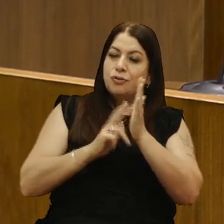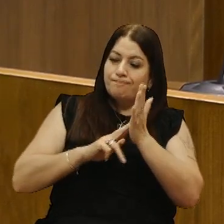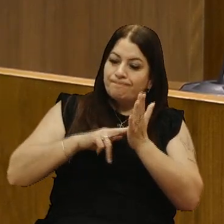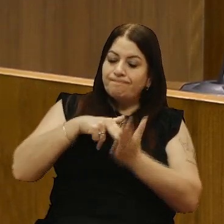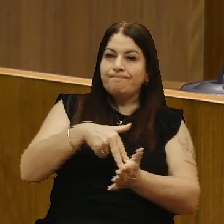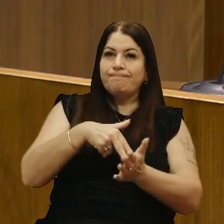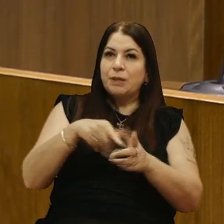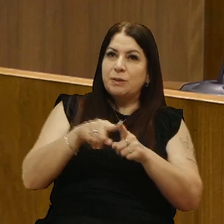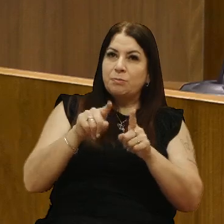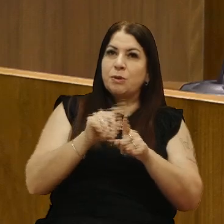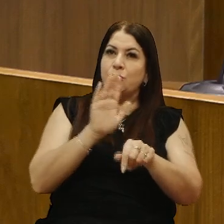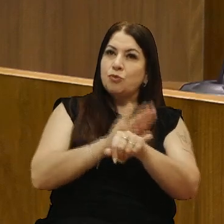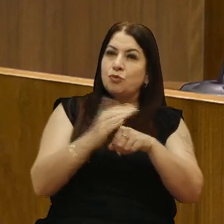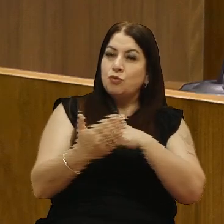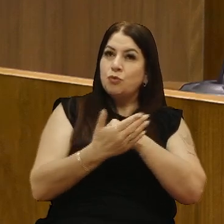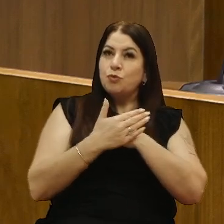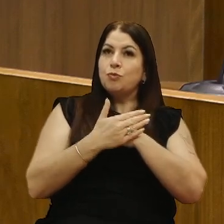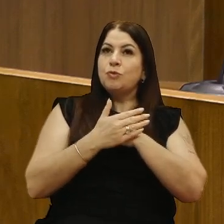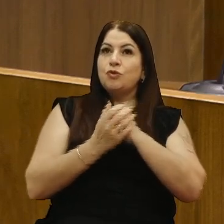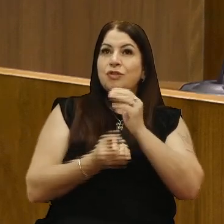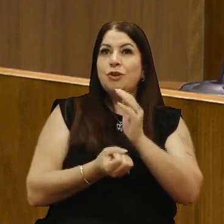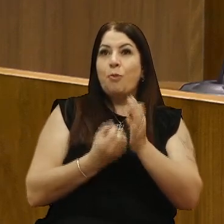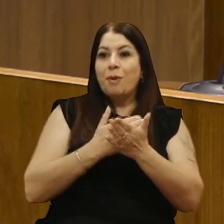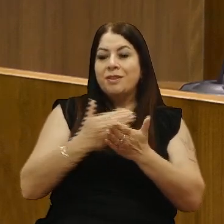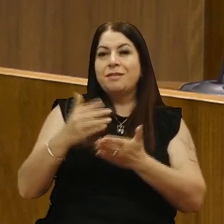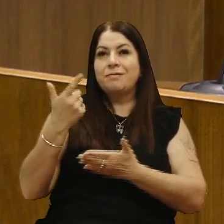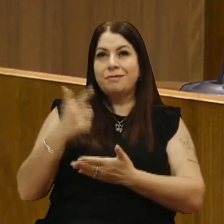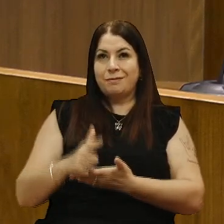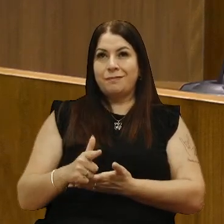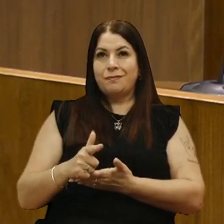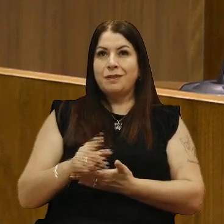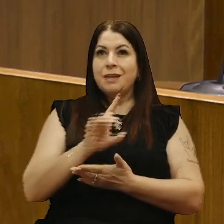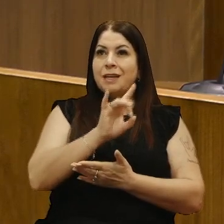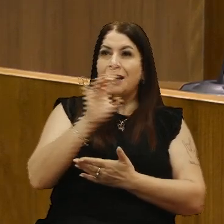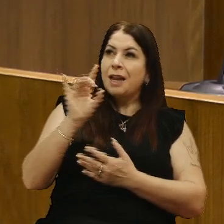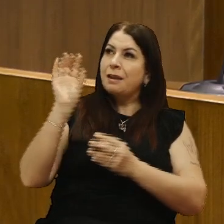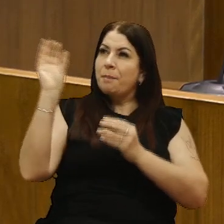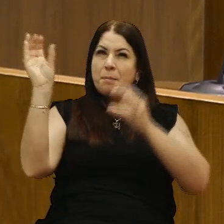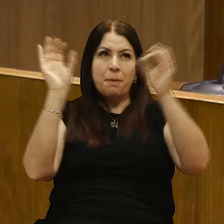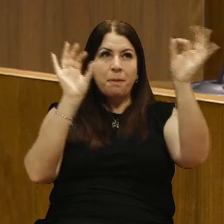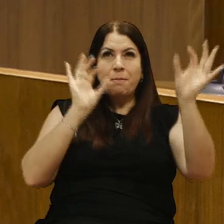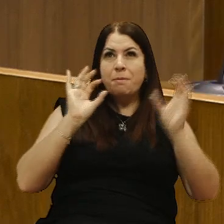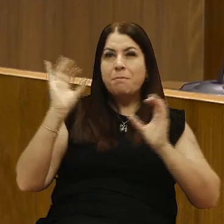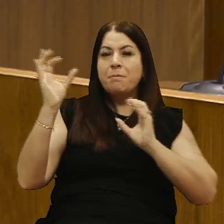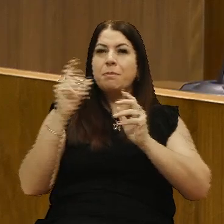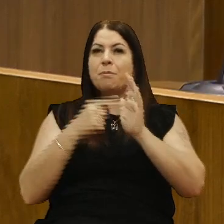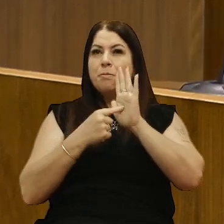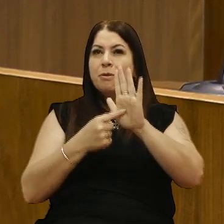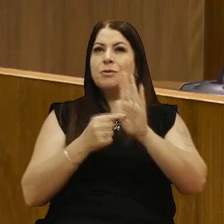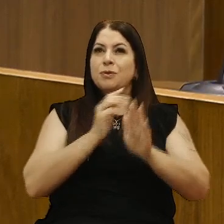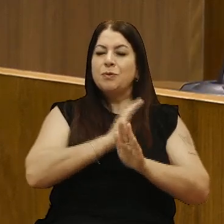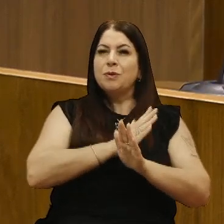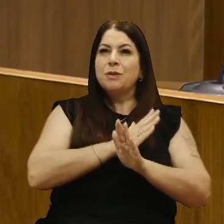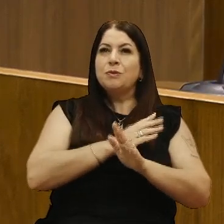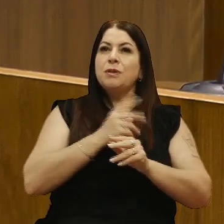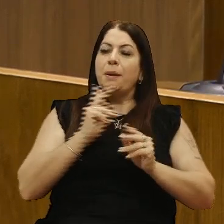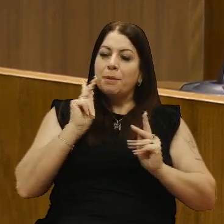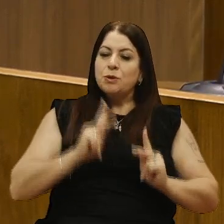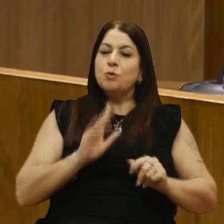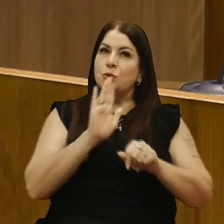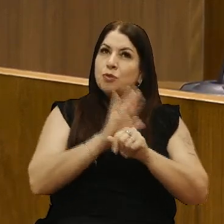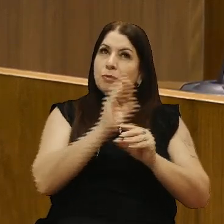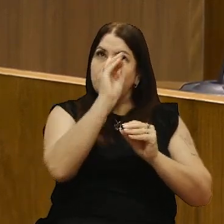de solidariedade e de renascimento. Cada enfeite instalado trazia um pouco do coração de quem o